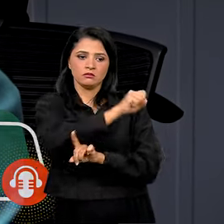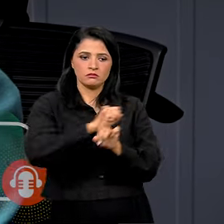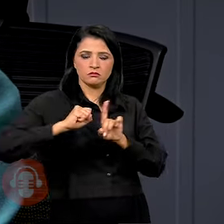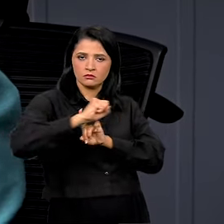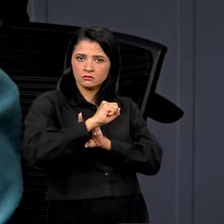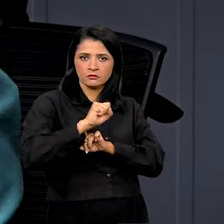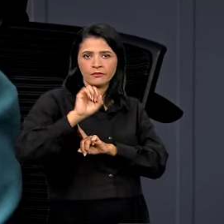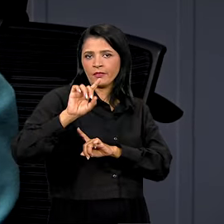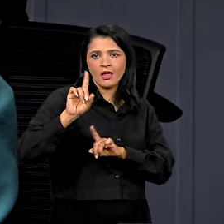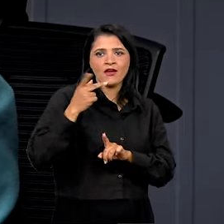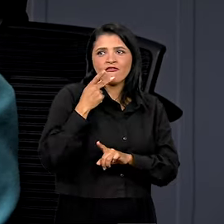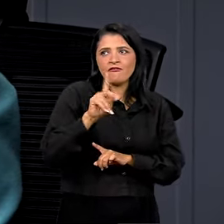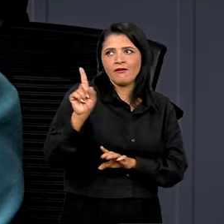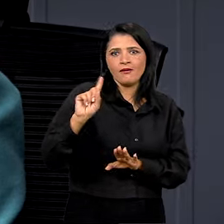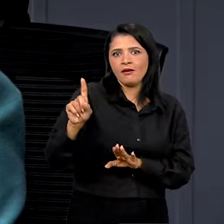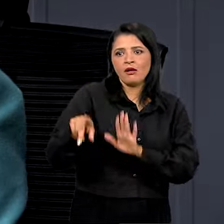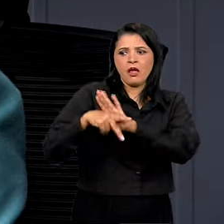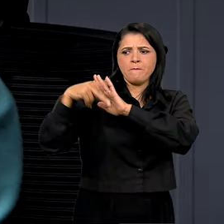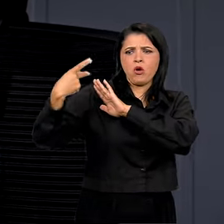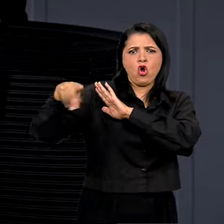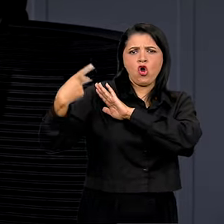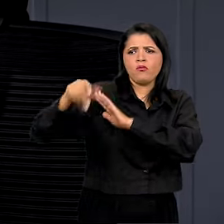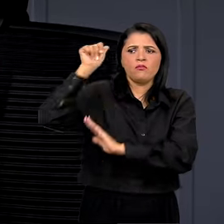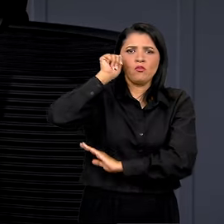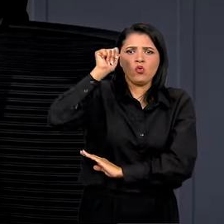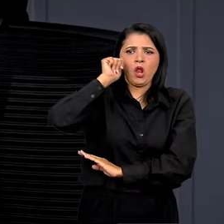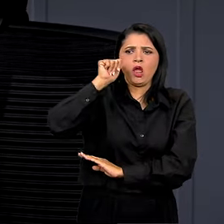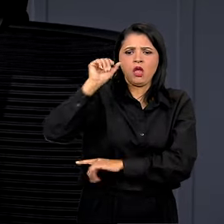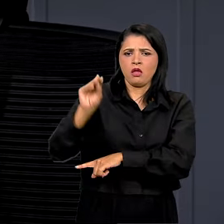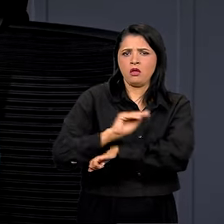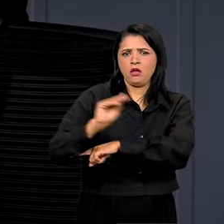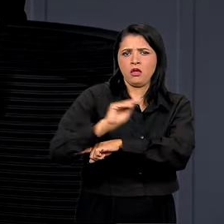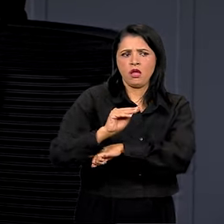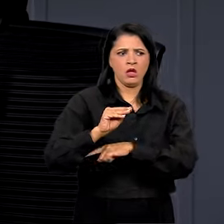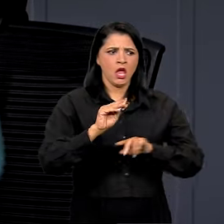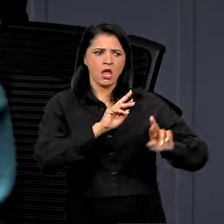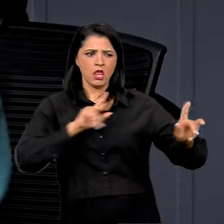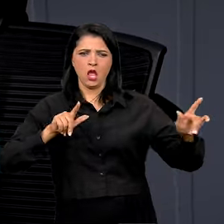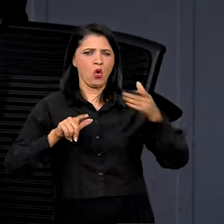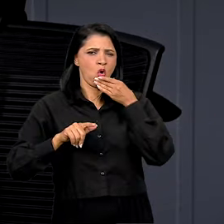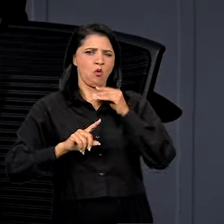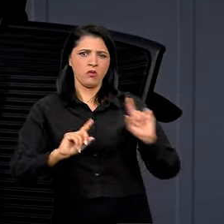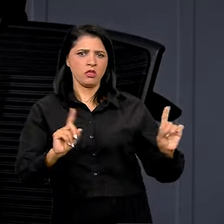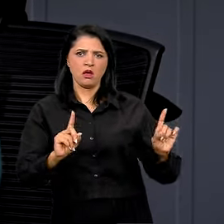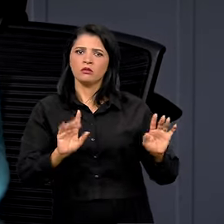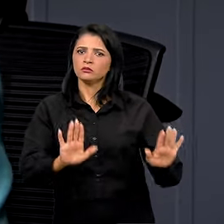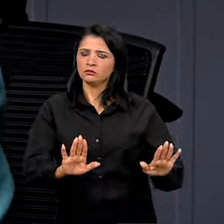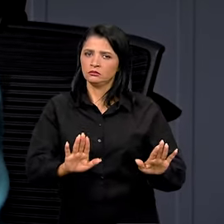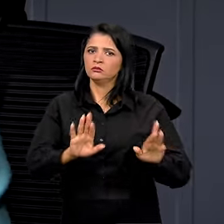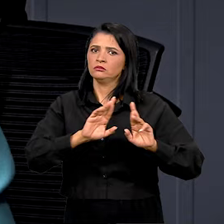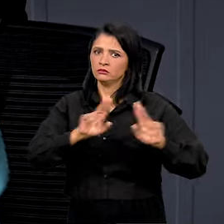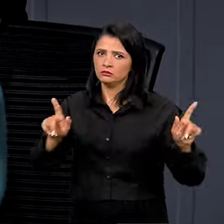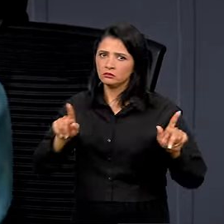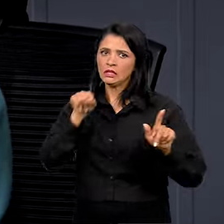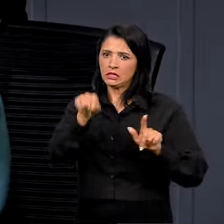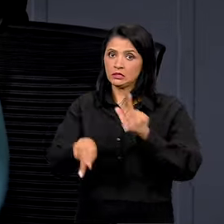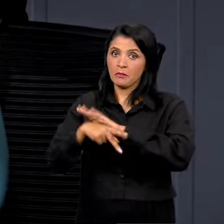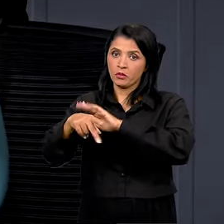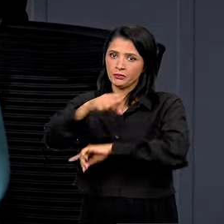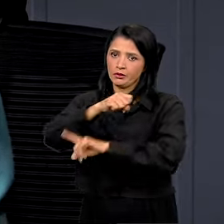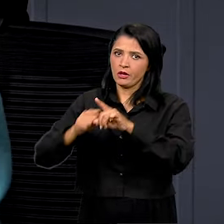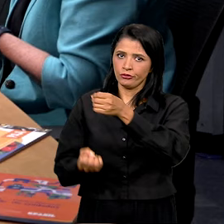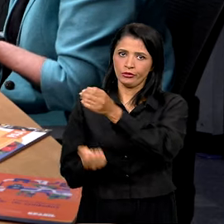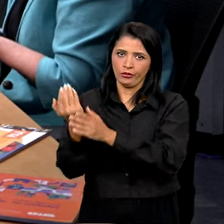existe nada que diga que é da natureza da mulher cuidar e não é da natureza do homem cuidar não é assim isso é uma constução